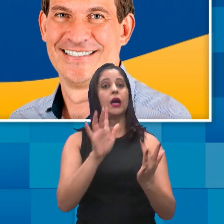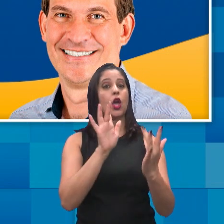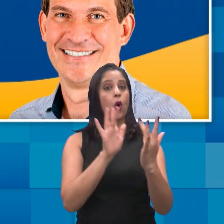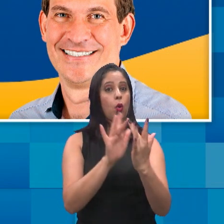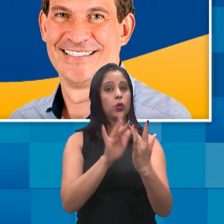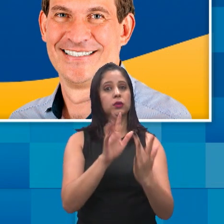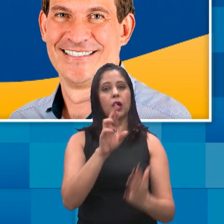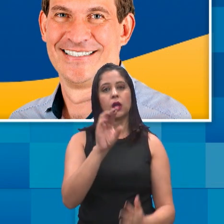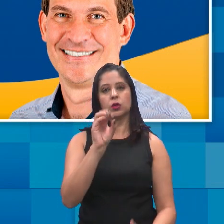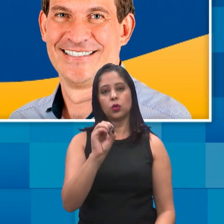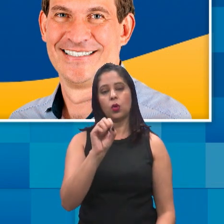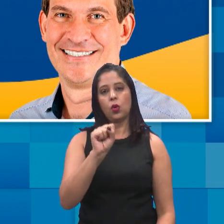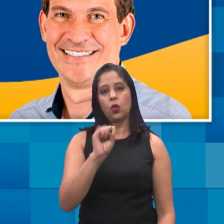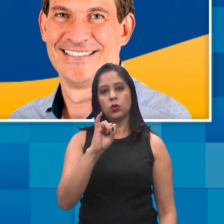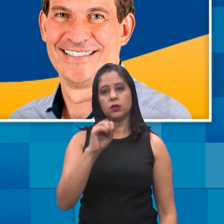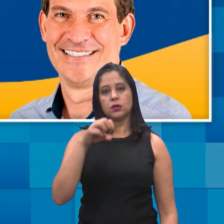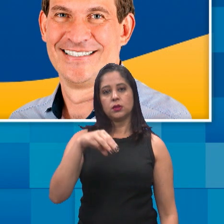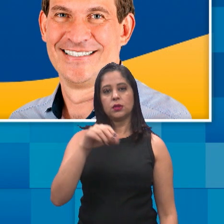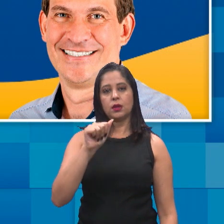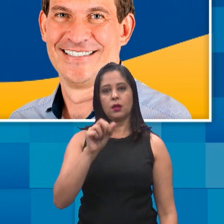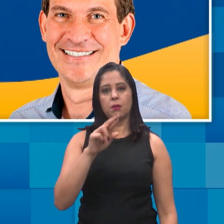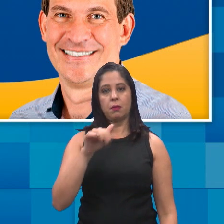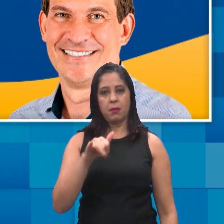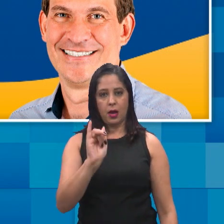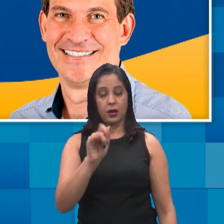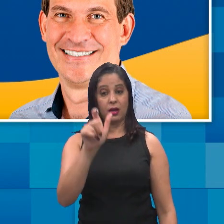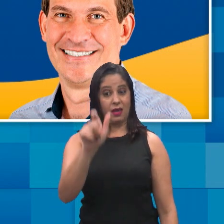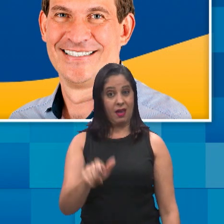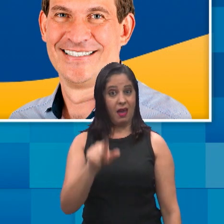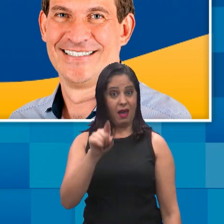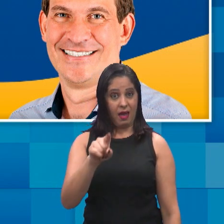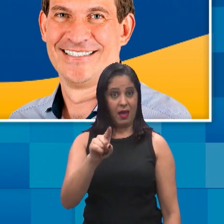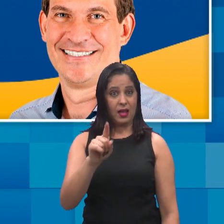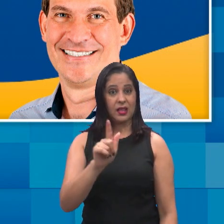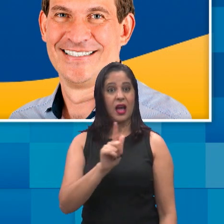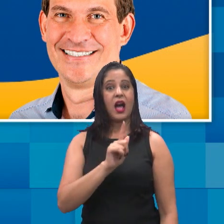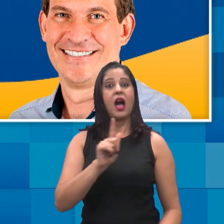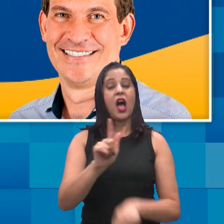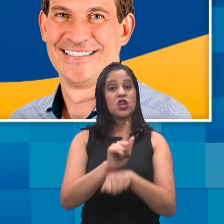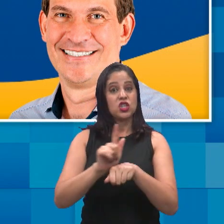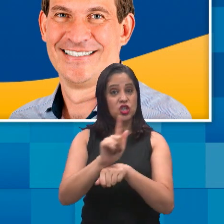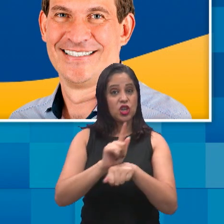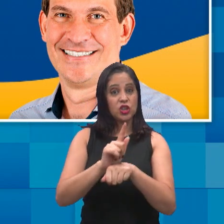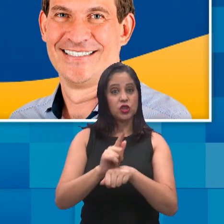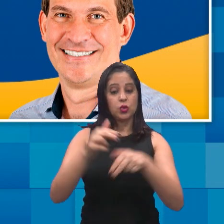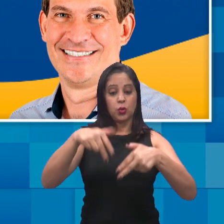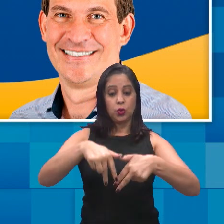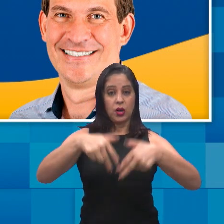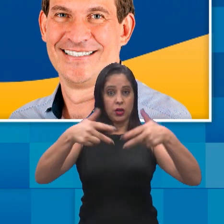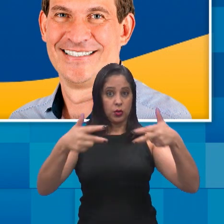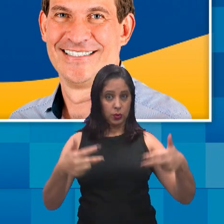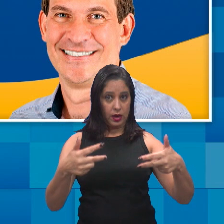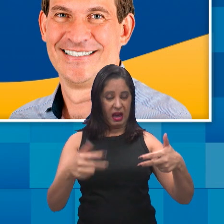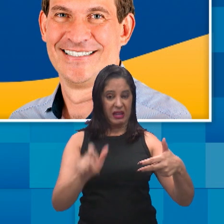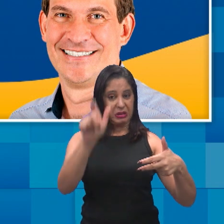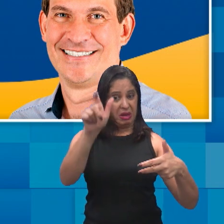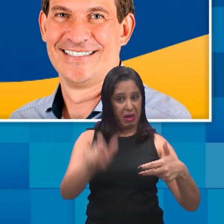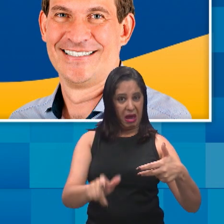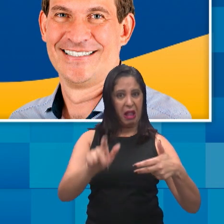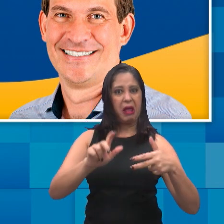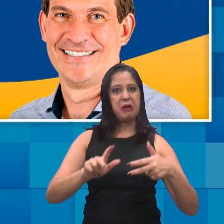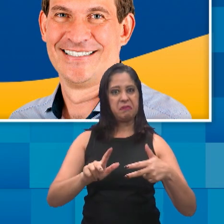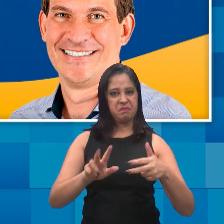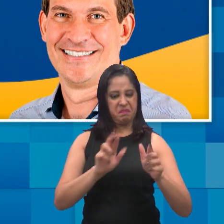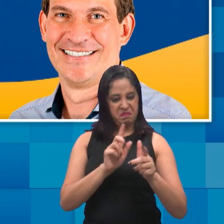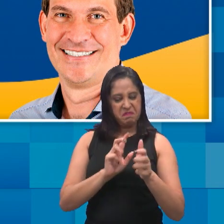Sanz, uma das fundadoras e gestoras do GAC, uma pessoa de uma representatividade e